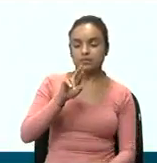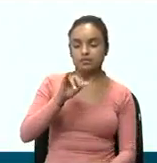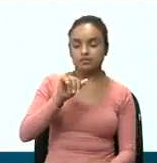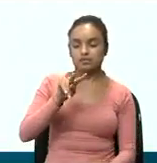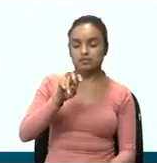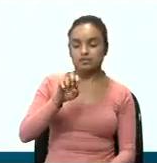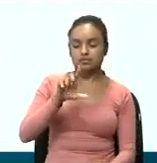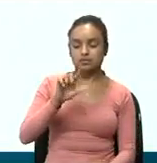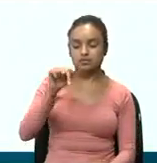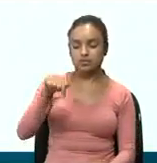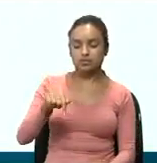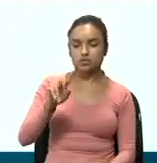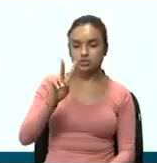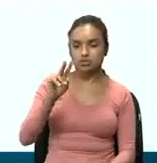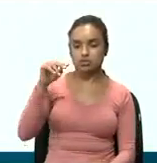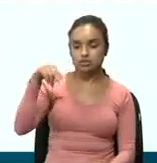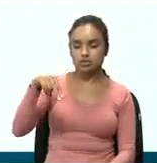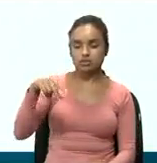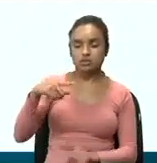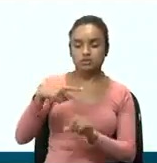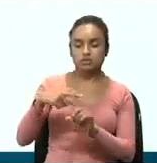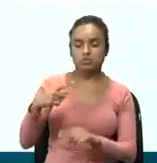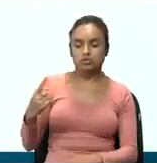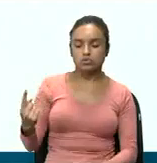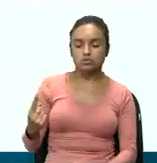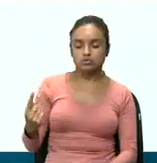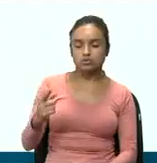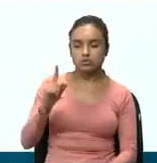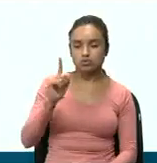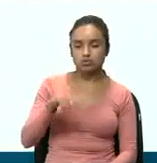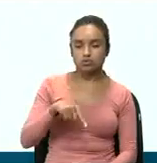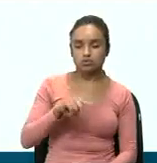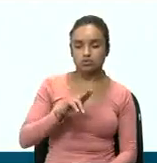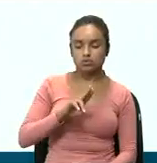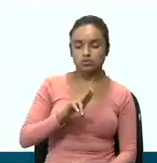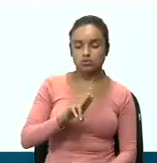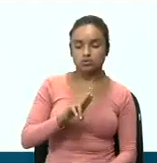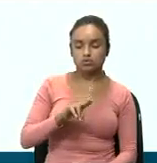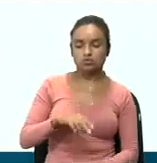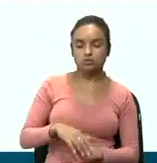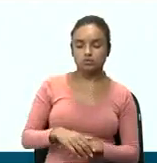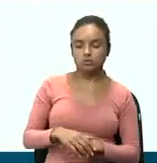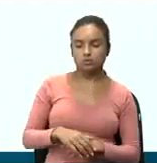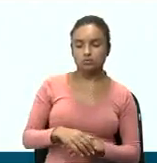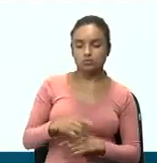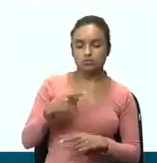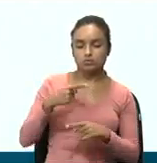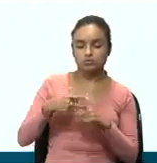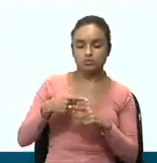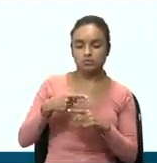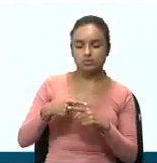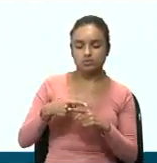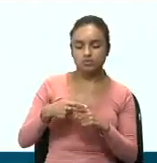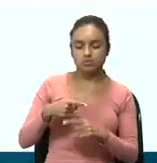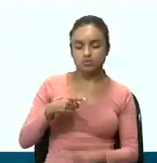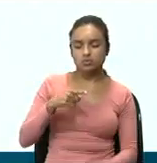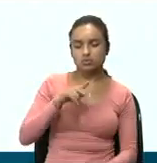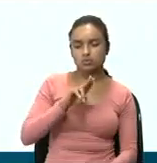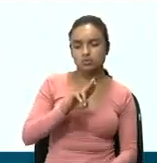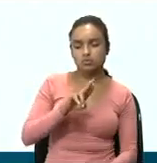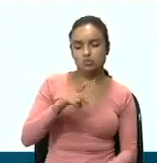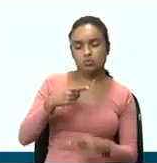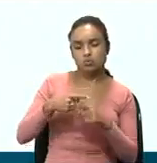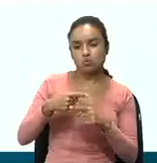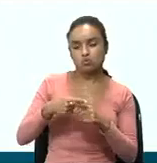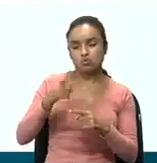1, olha só, de u. Ok? Por que nós vamos fazer isso? Para